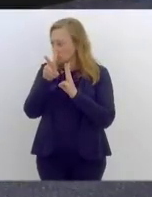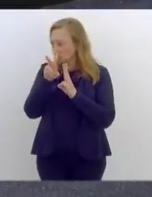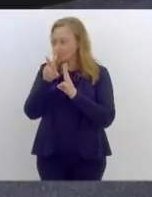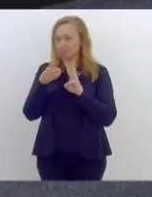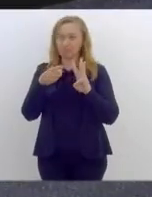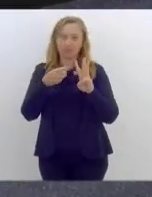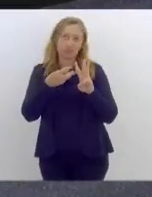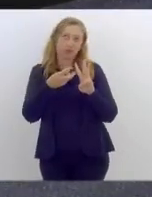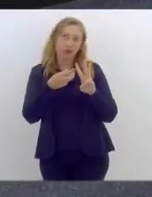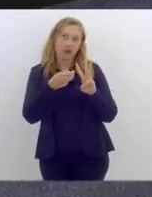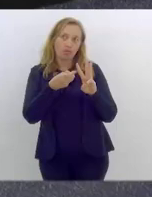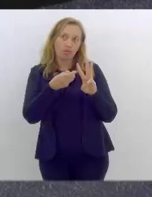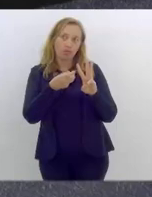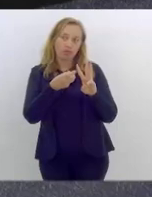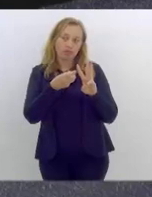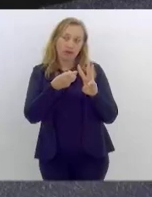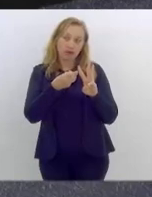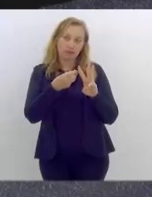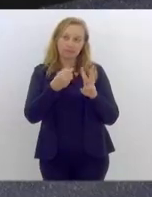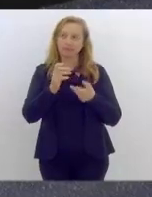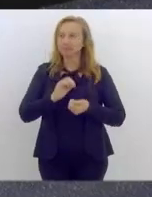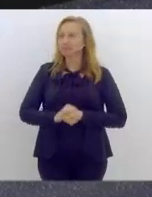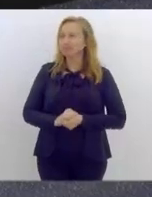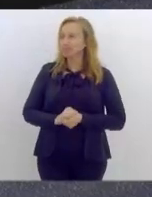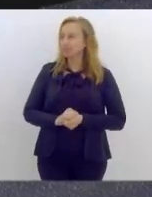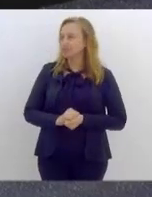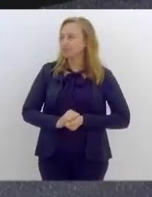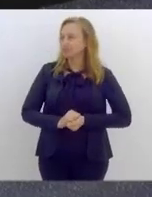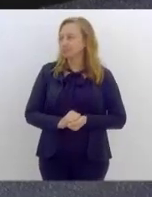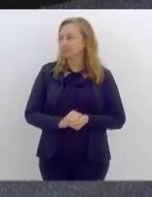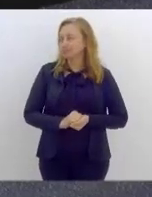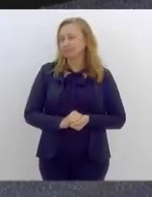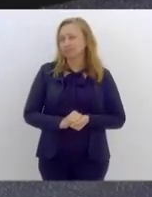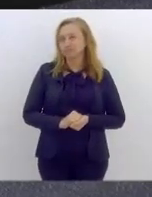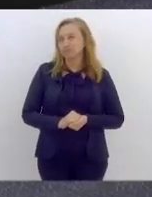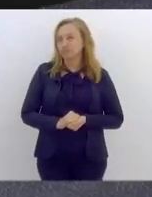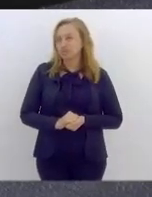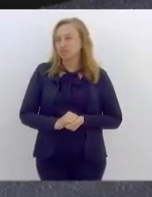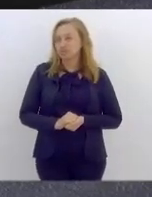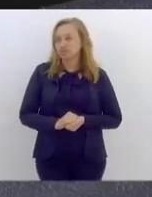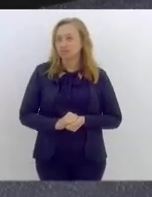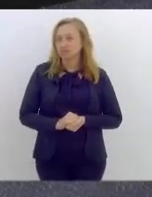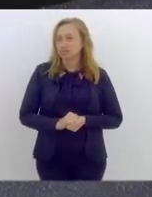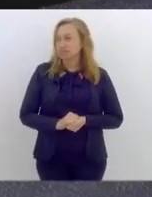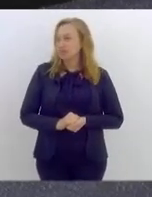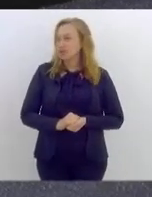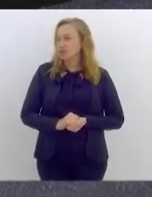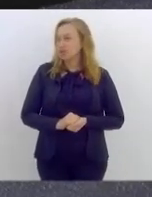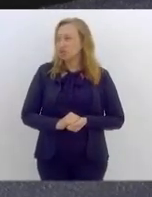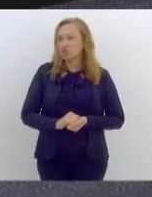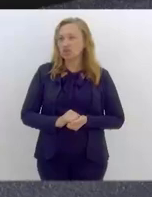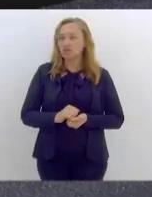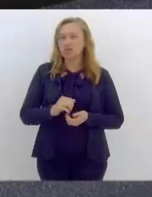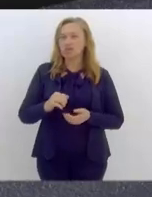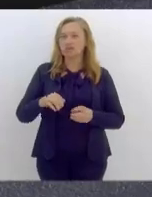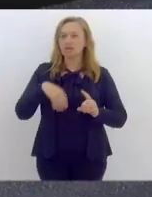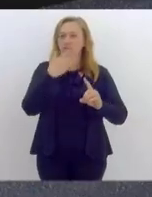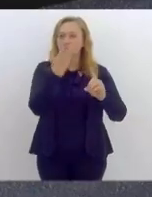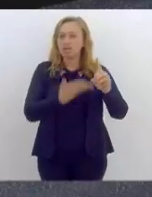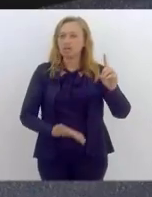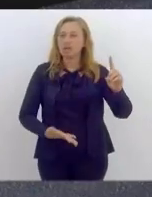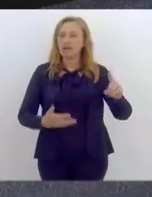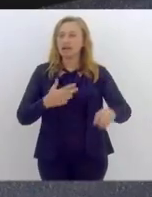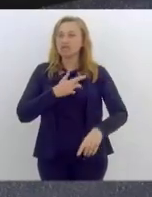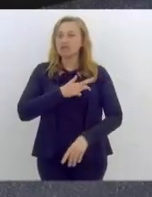à força abraçal que construiu o meu país, em homenagem a Luiz Inácio Lula da